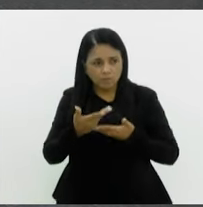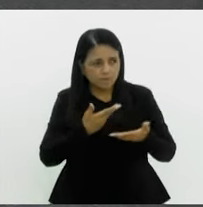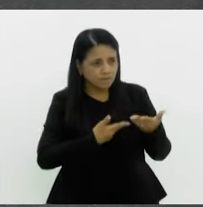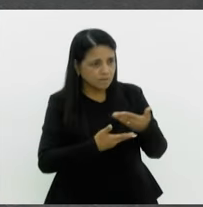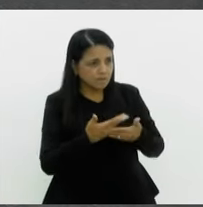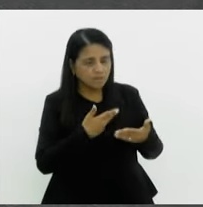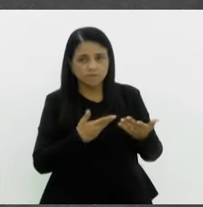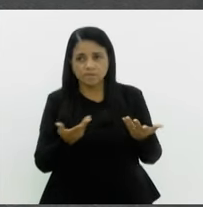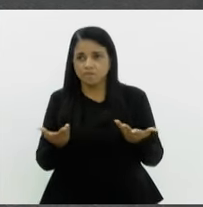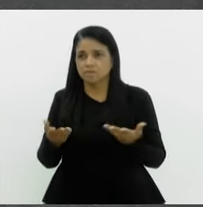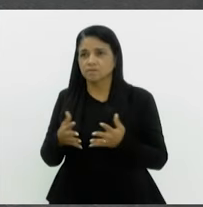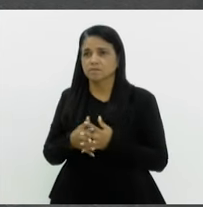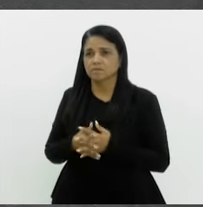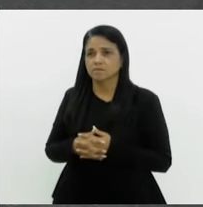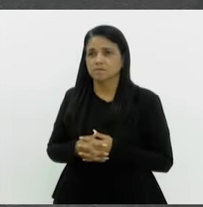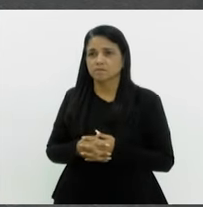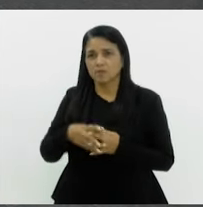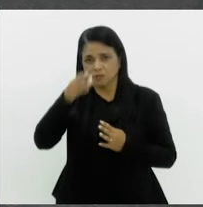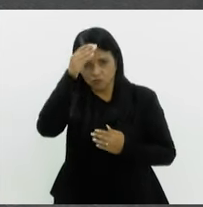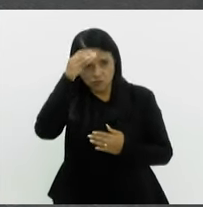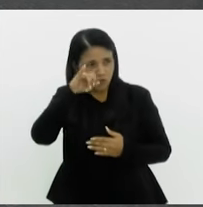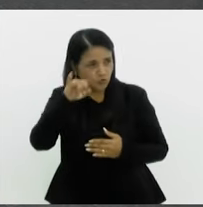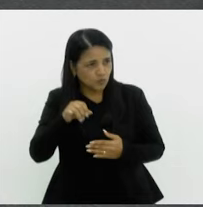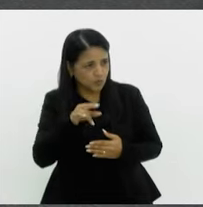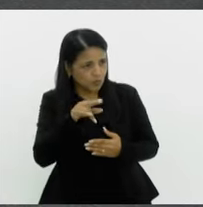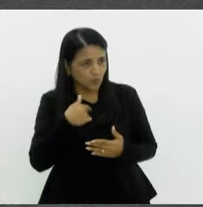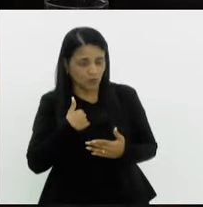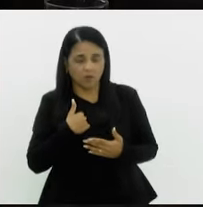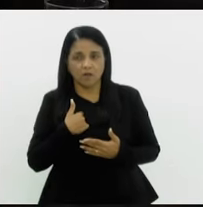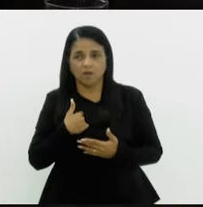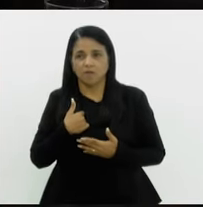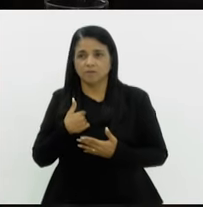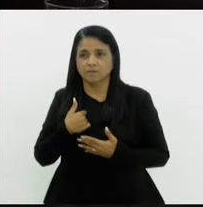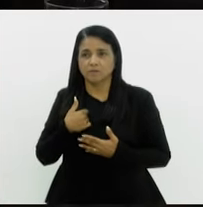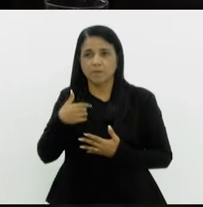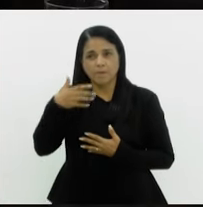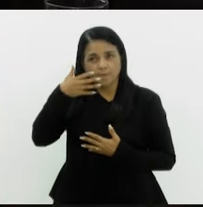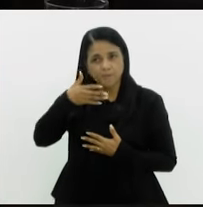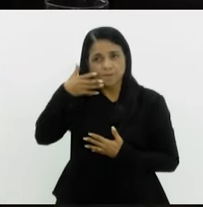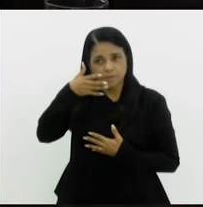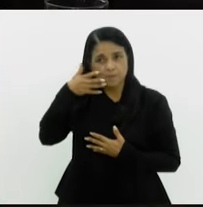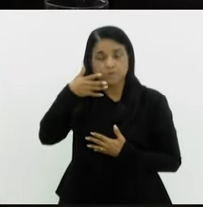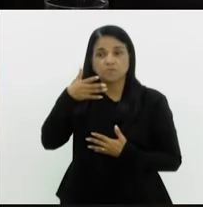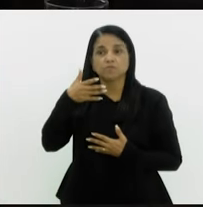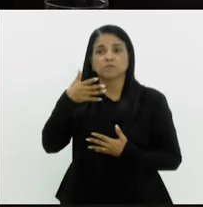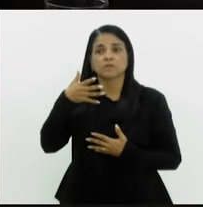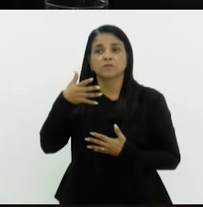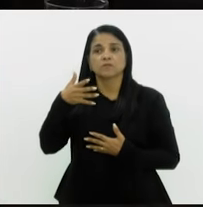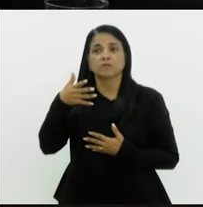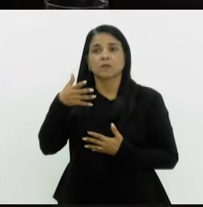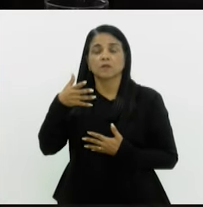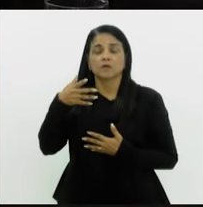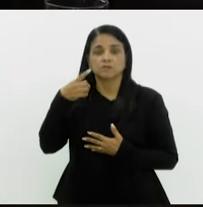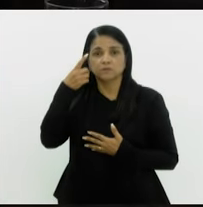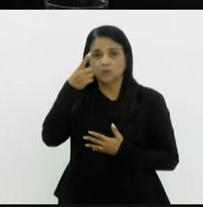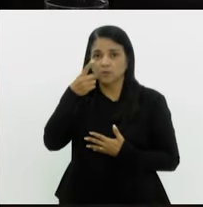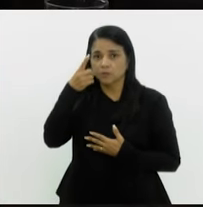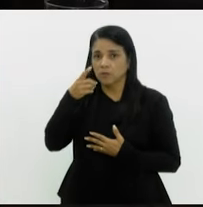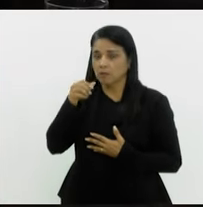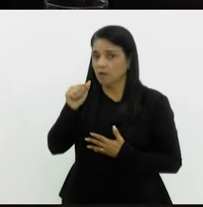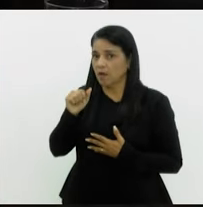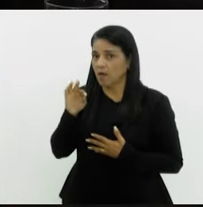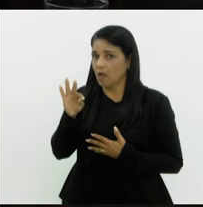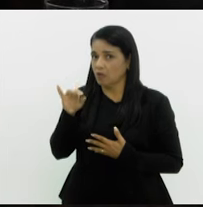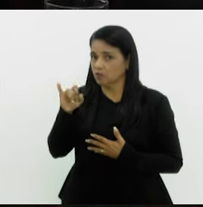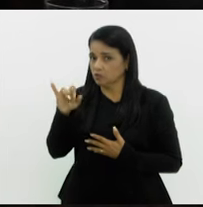três? Muito obrigado. Na verdade, uma parte na fala do deputado. É muito respeitoso, por favor, espero que ela esteja entendendo Marina.